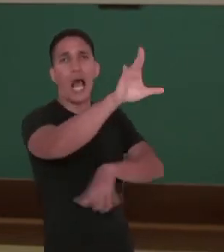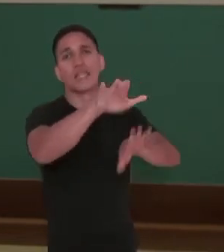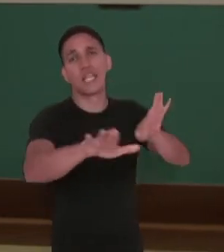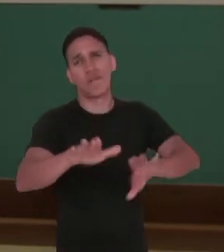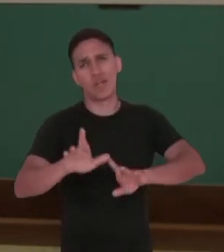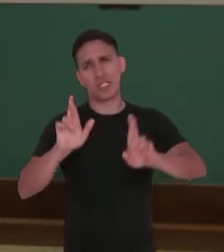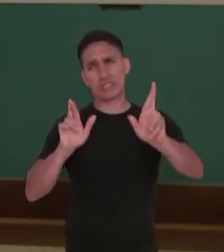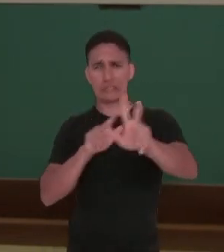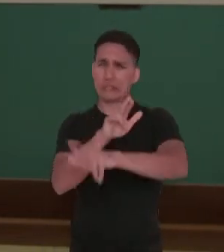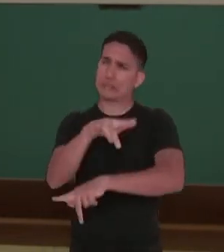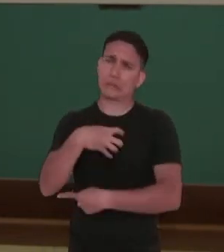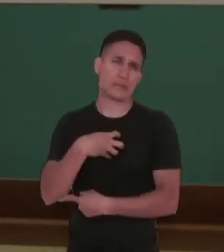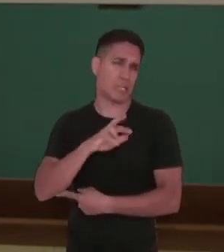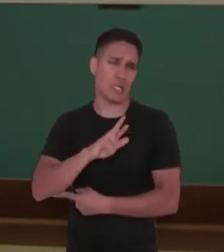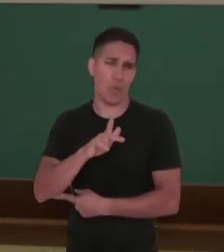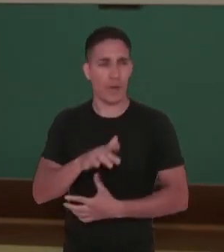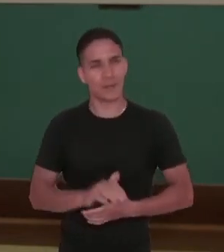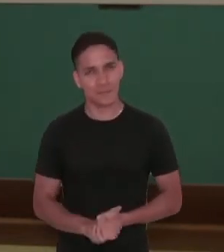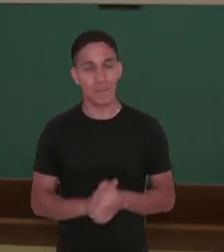para você, mas